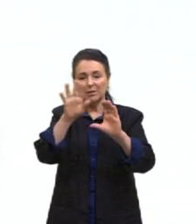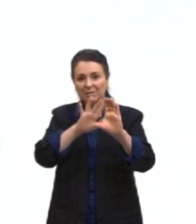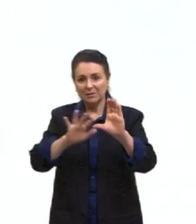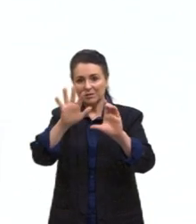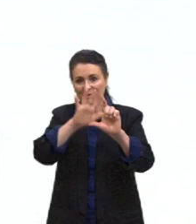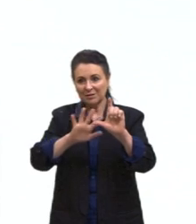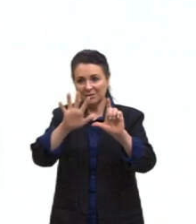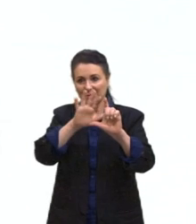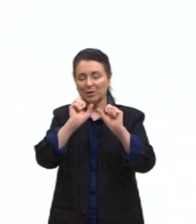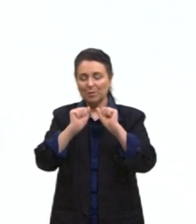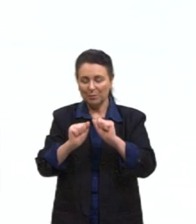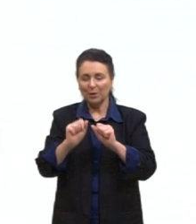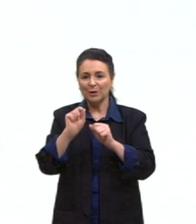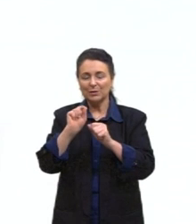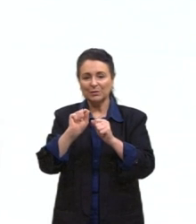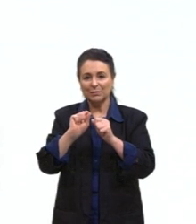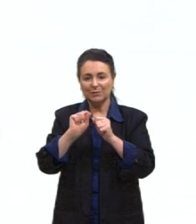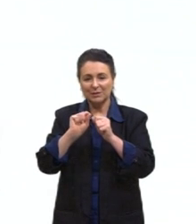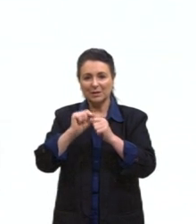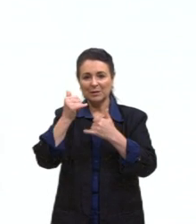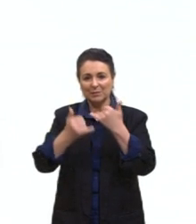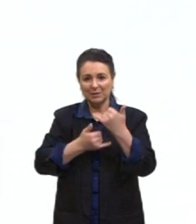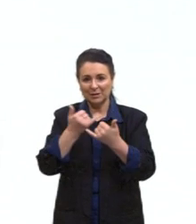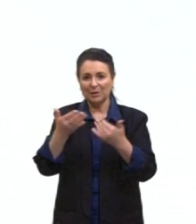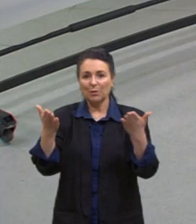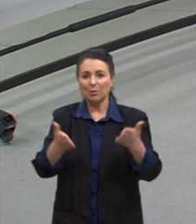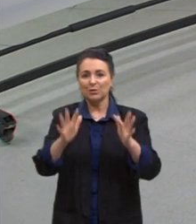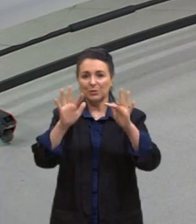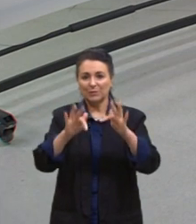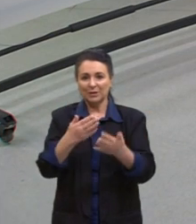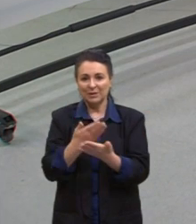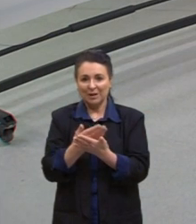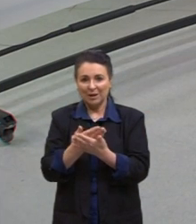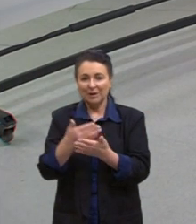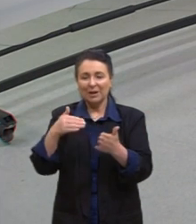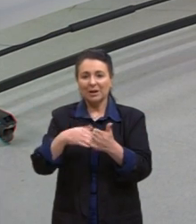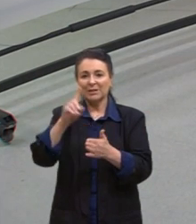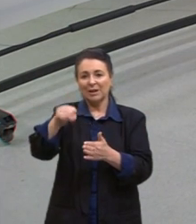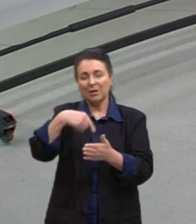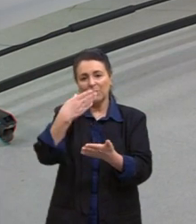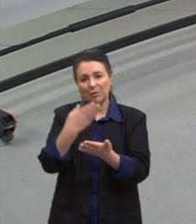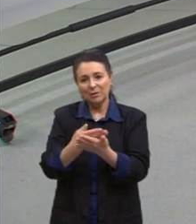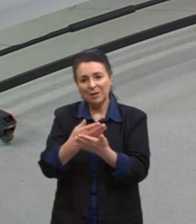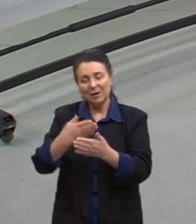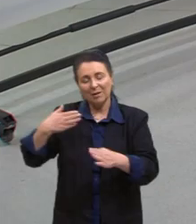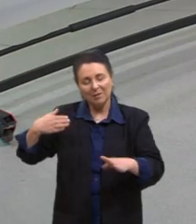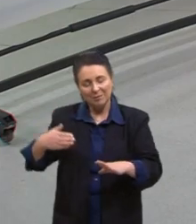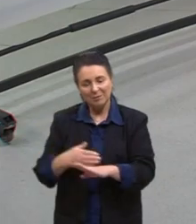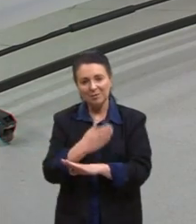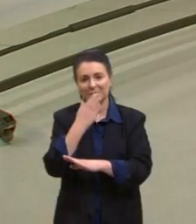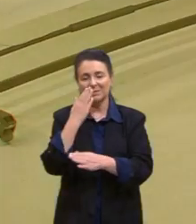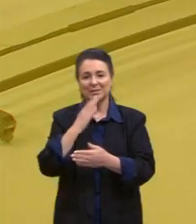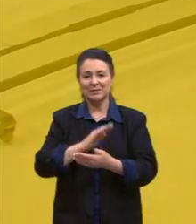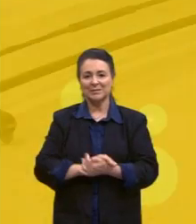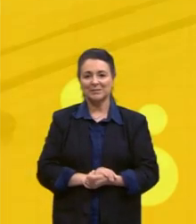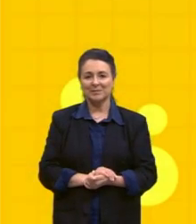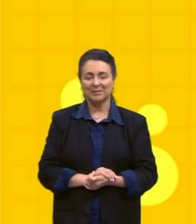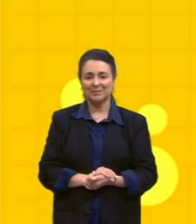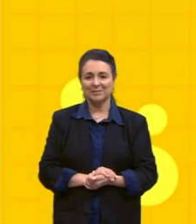brincar bastante certo por hoje a gente fica por aqui espero vocês nas próximas aulas e partiu passar